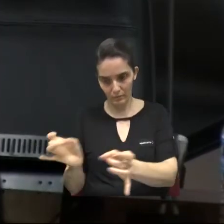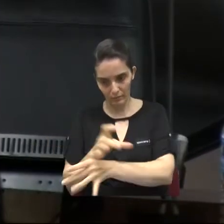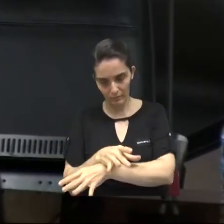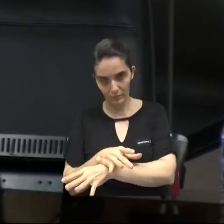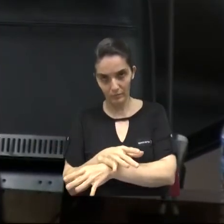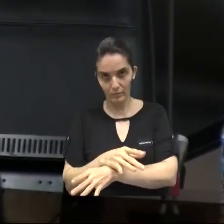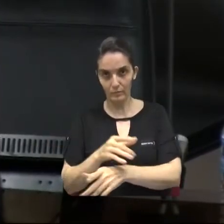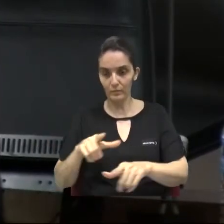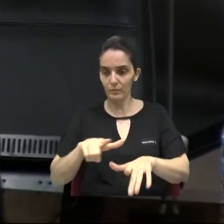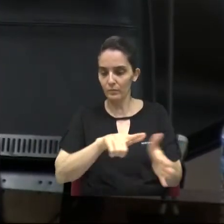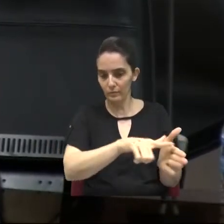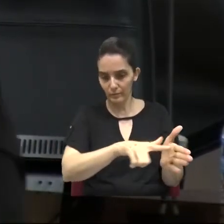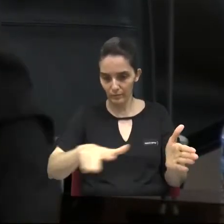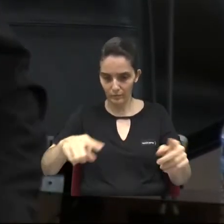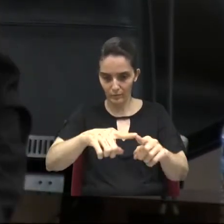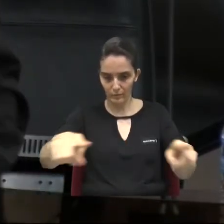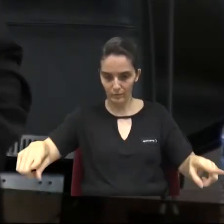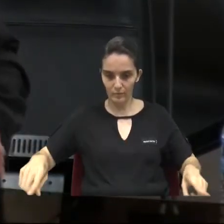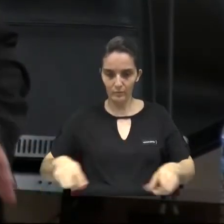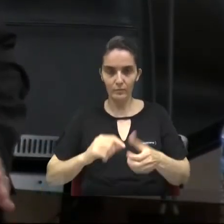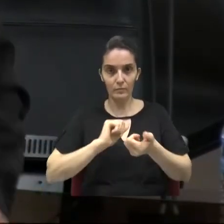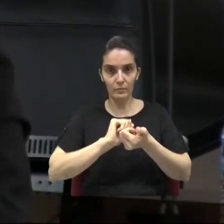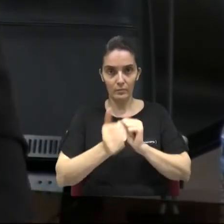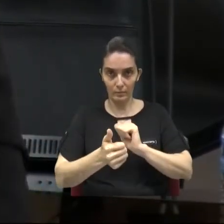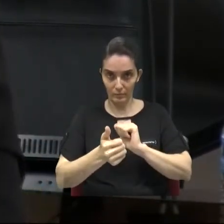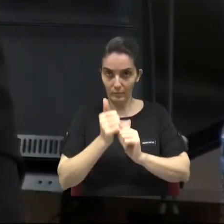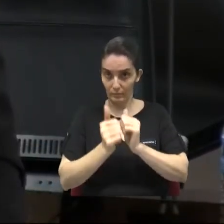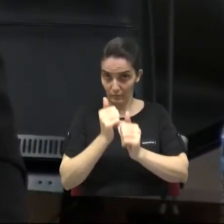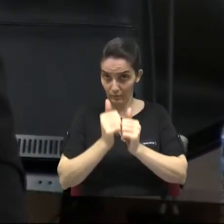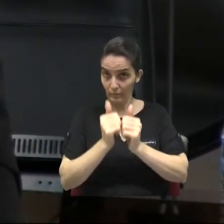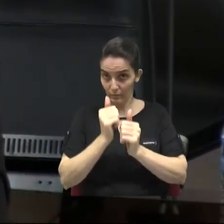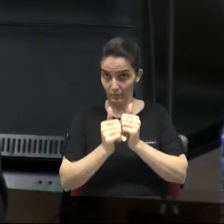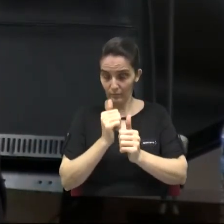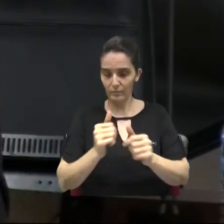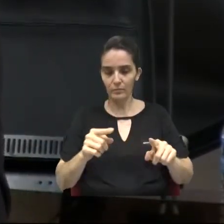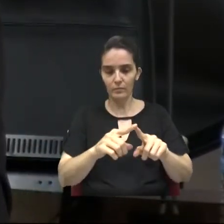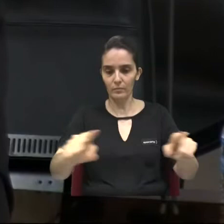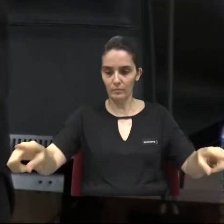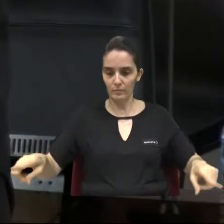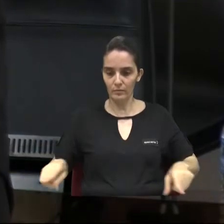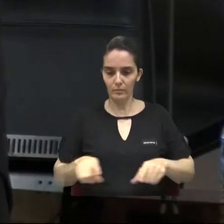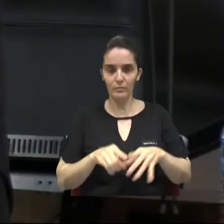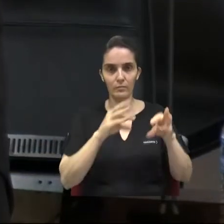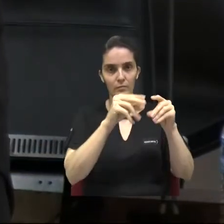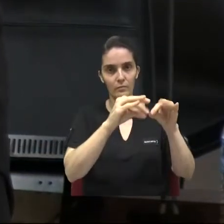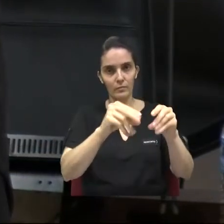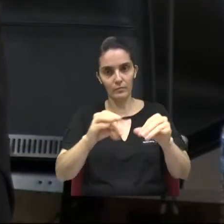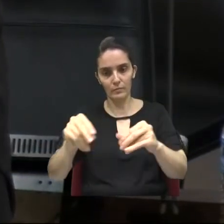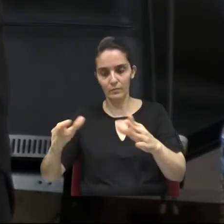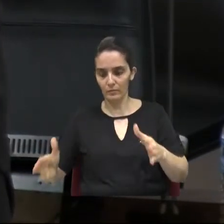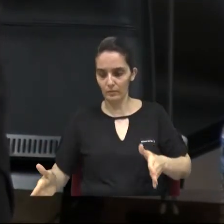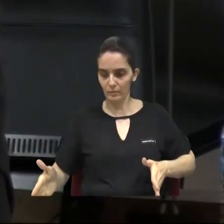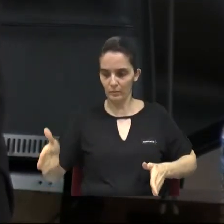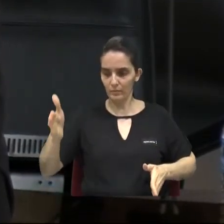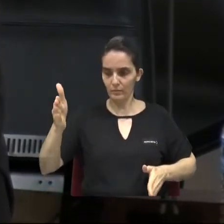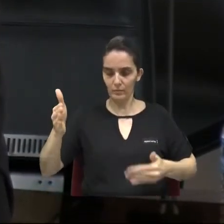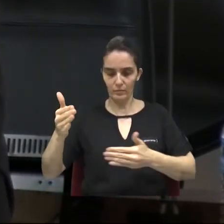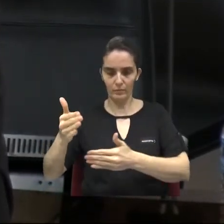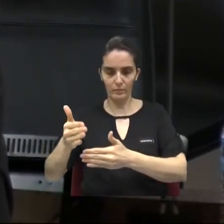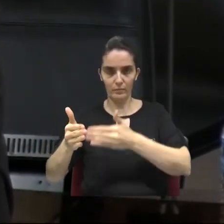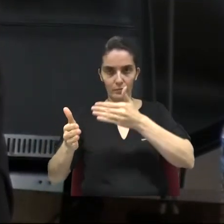de futebol ali naquele pequeno espaço, um campo de areia. Foi levantado parede, foi feito,